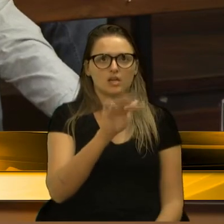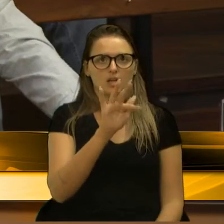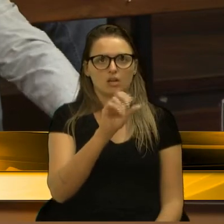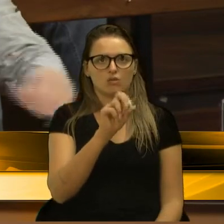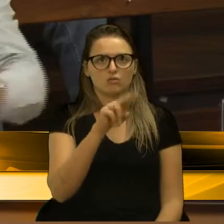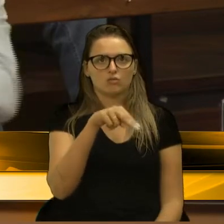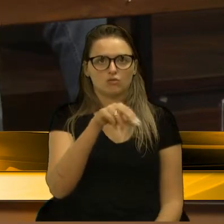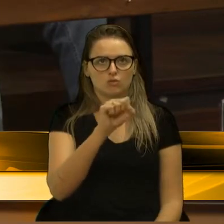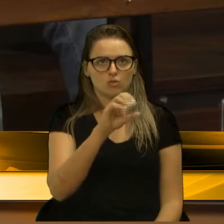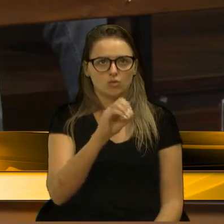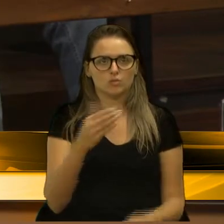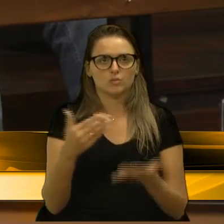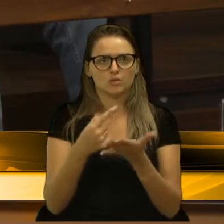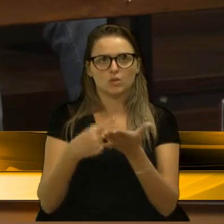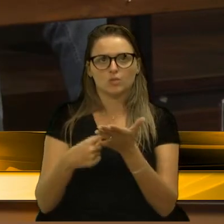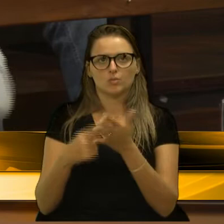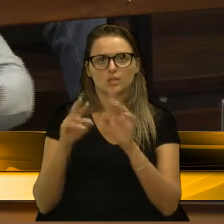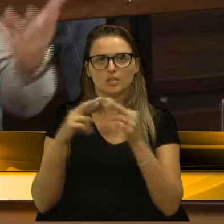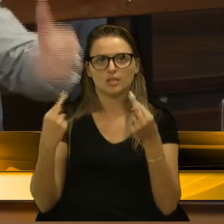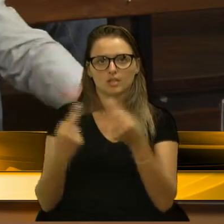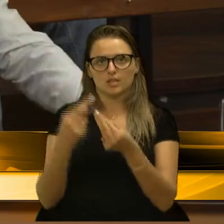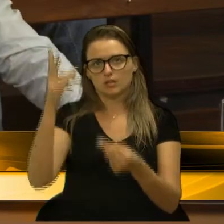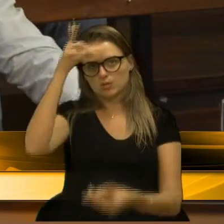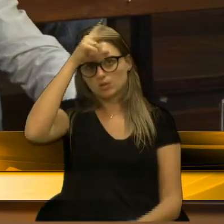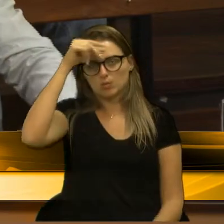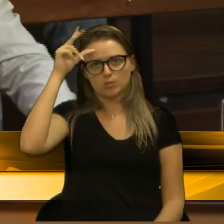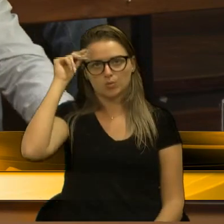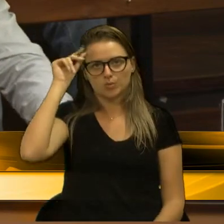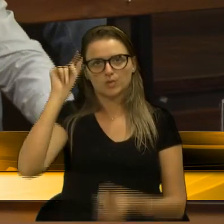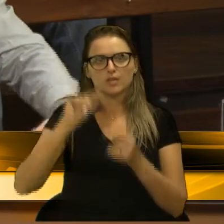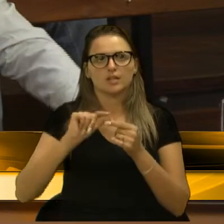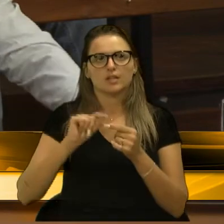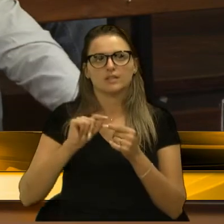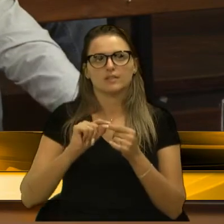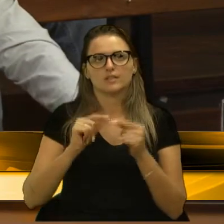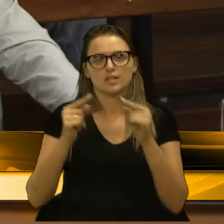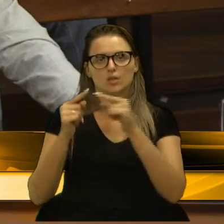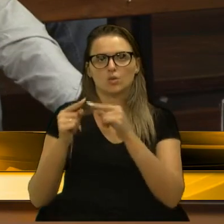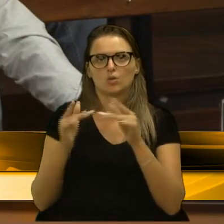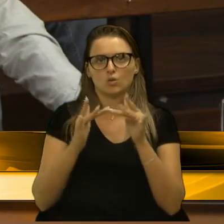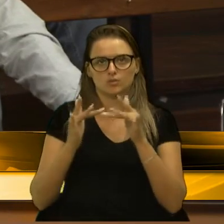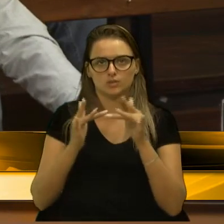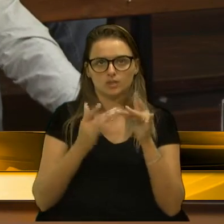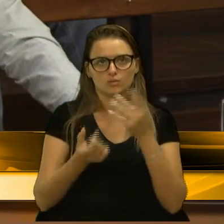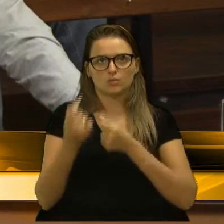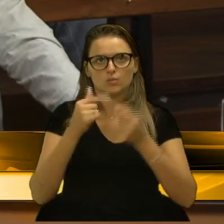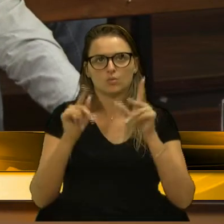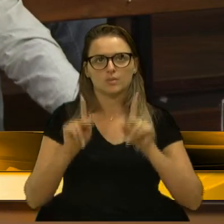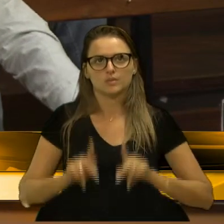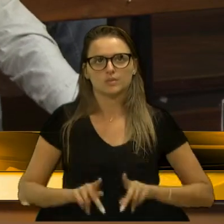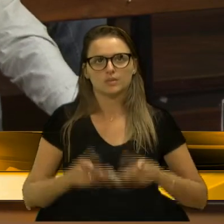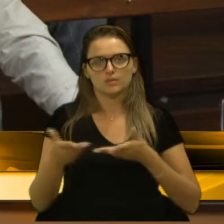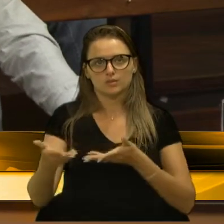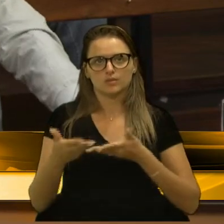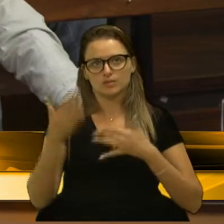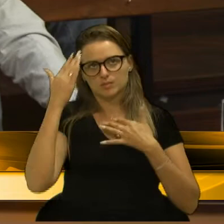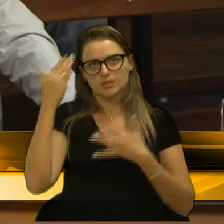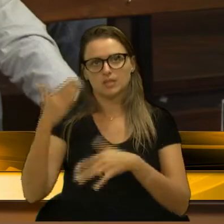essa data marcada aí e fazer a referência de algumas pessoas que serão convidadas. Era